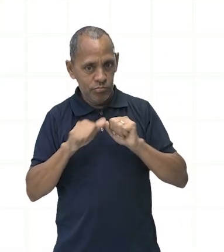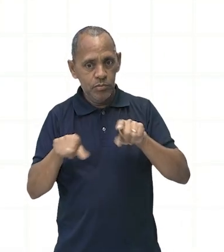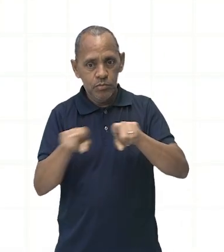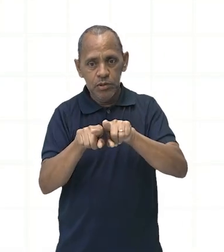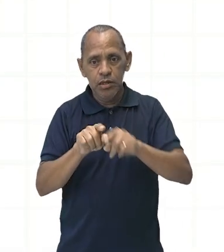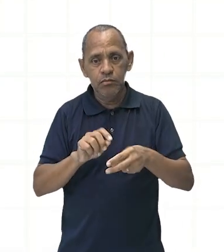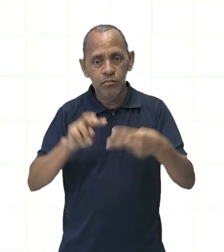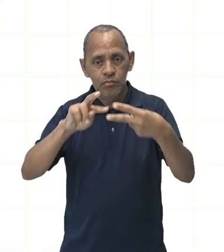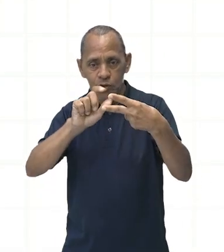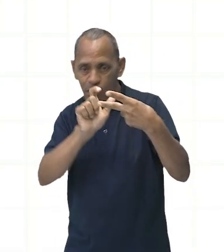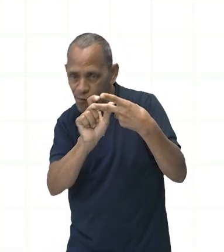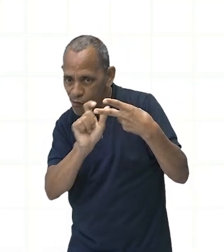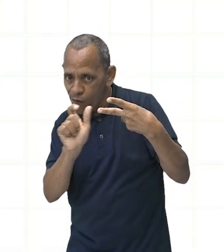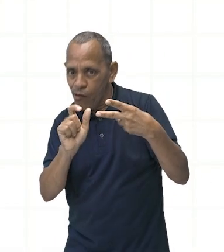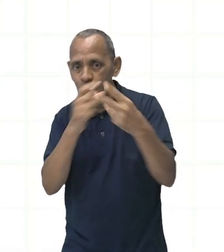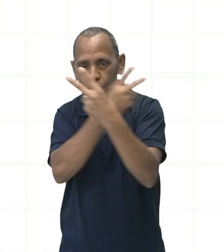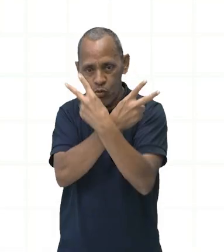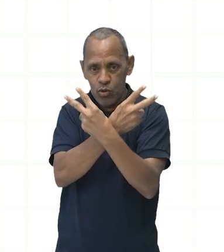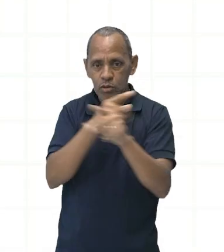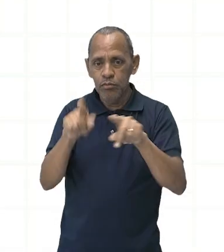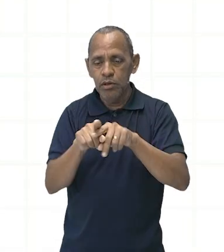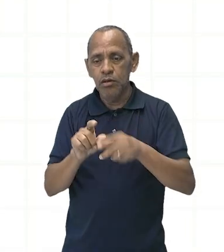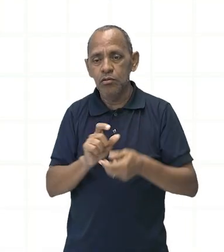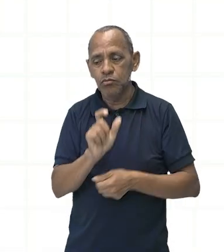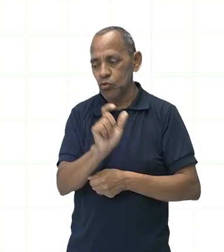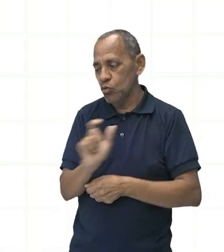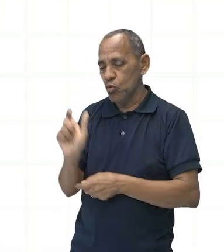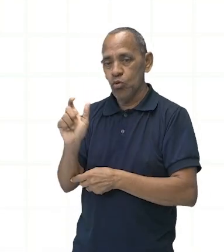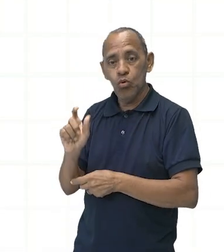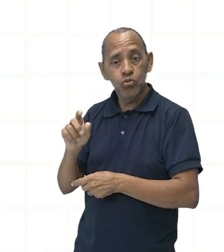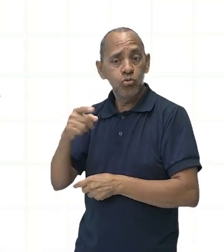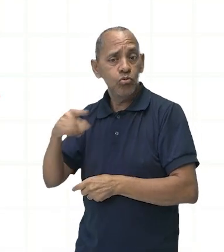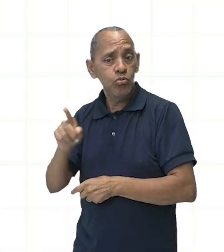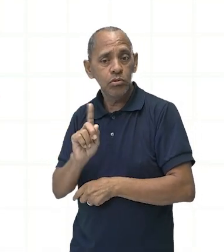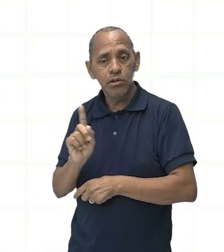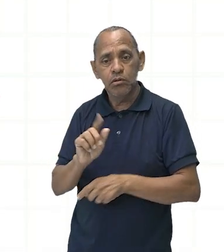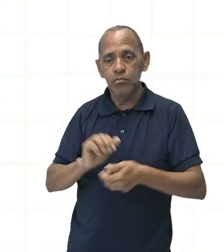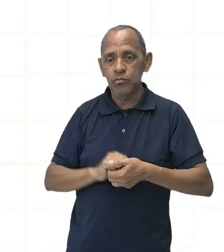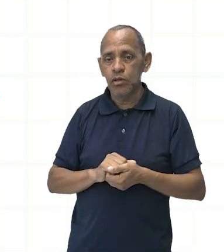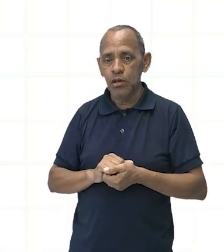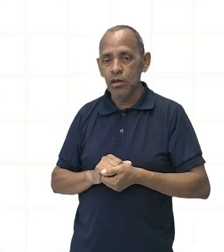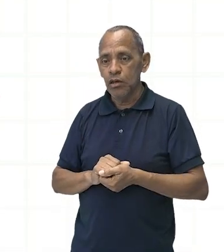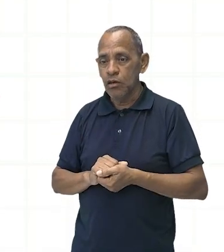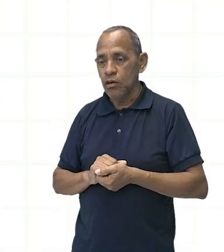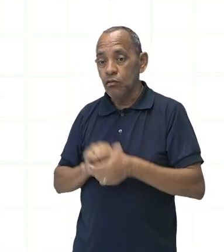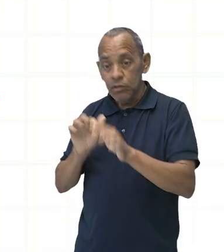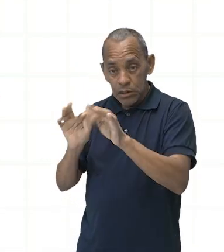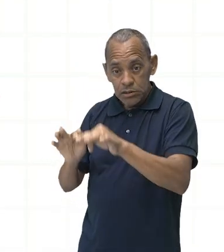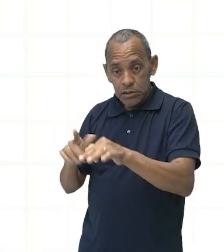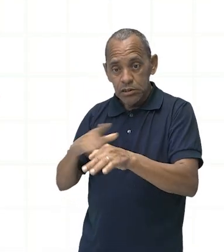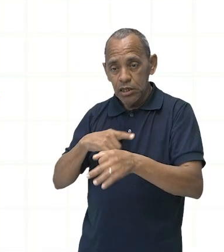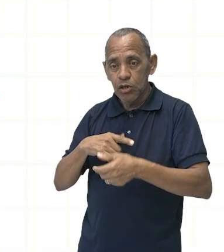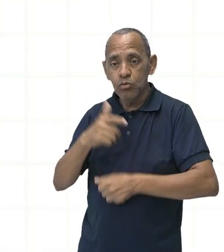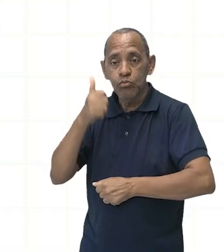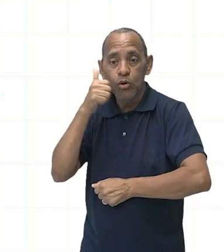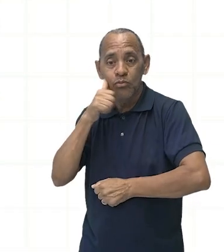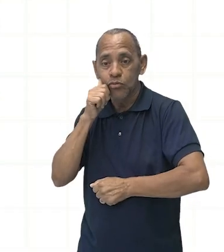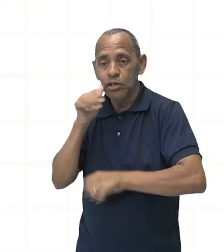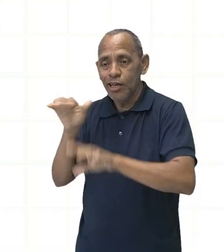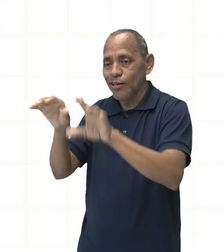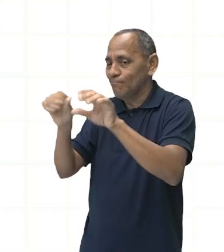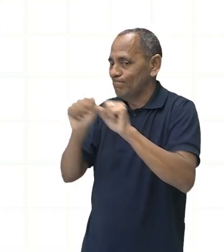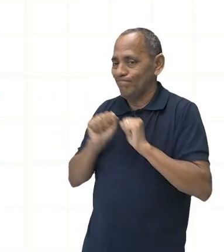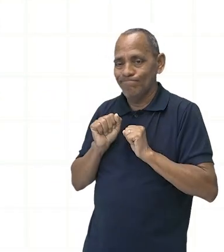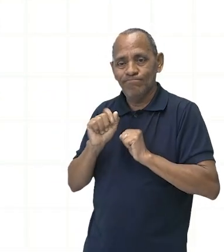gene, o cromossomo que carrega esse alelo e o outro não. E por fim, temos uma mulher não afetada.